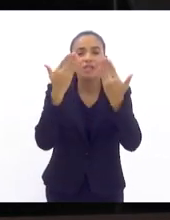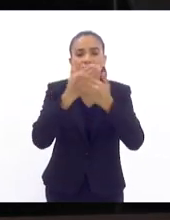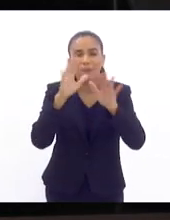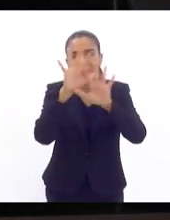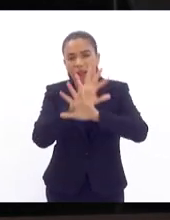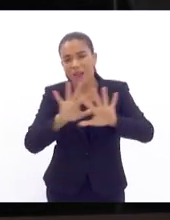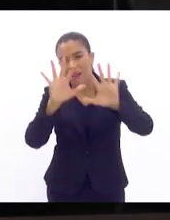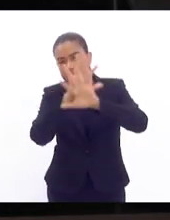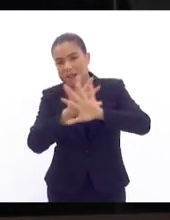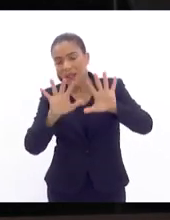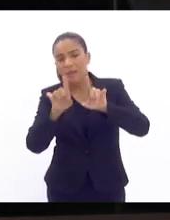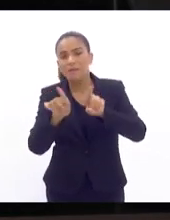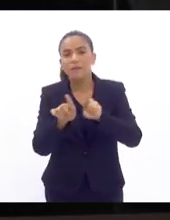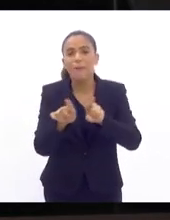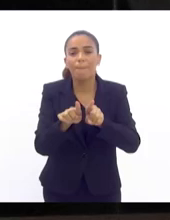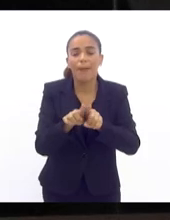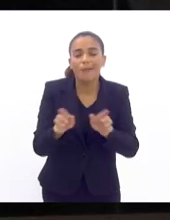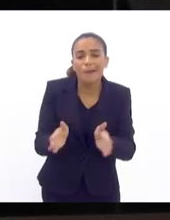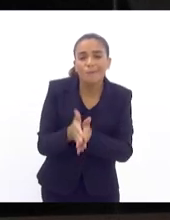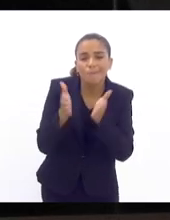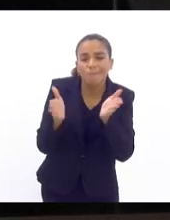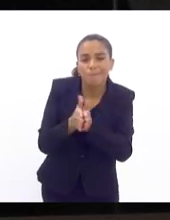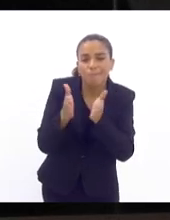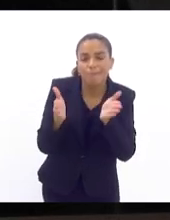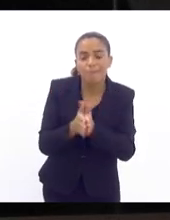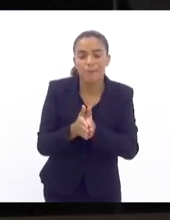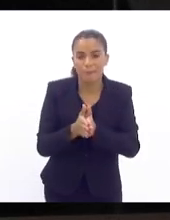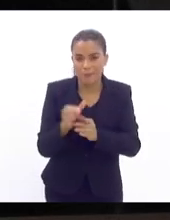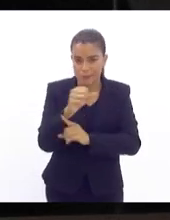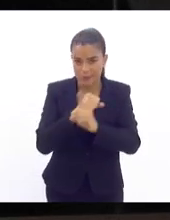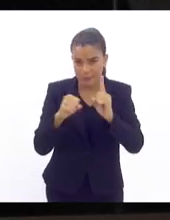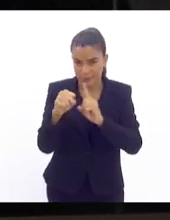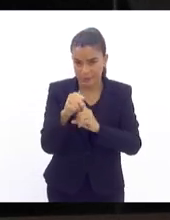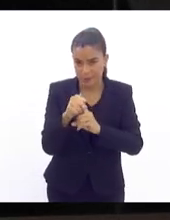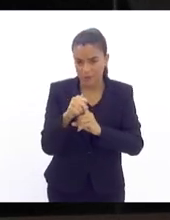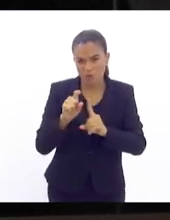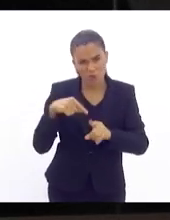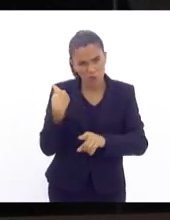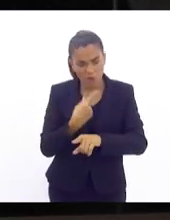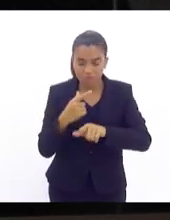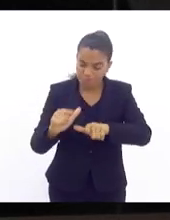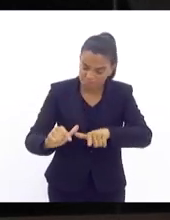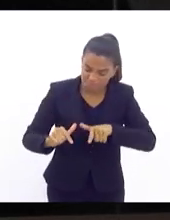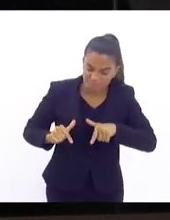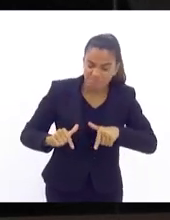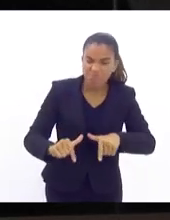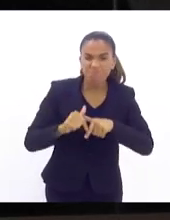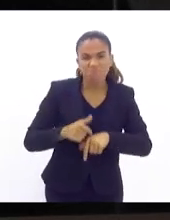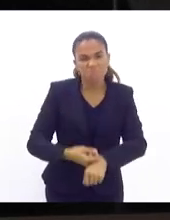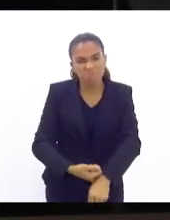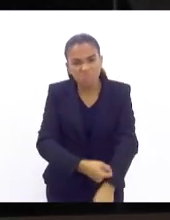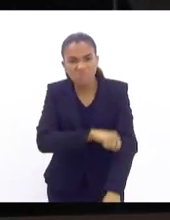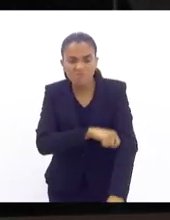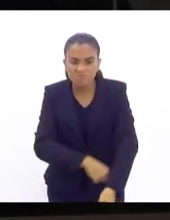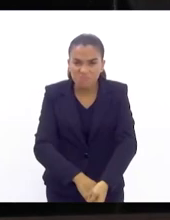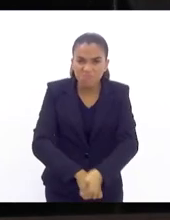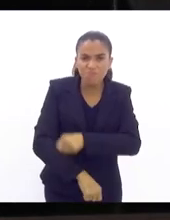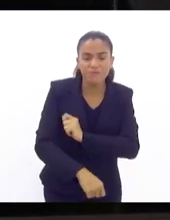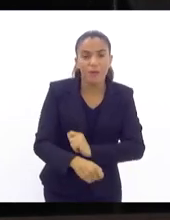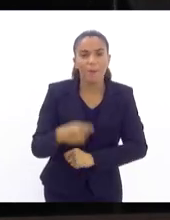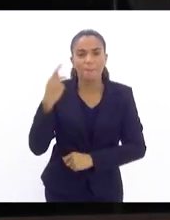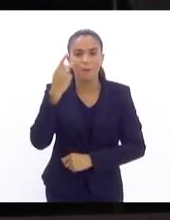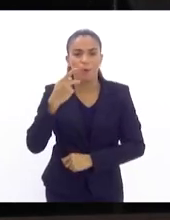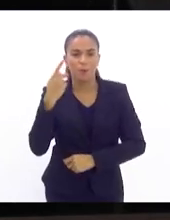invisibilidade e da vulnerabilidade social. Vamos atuar fortemente nas políticas